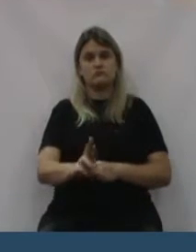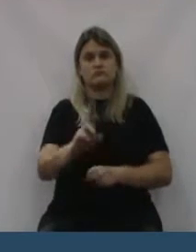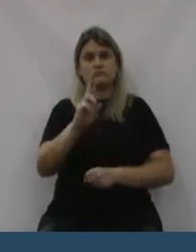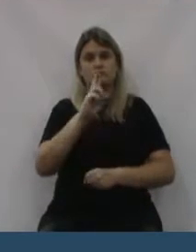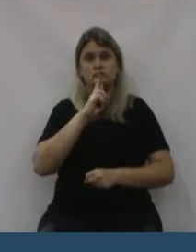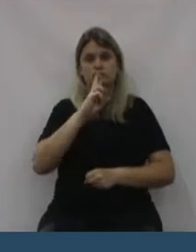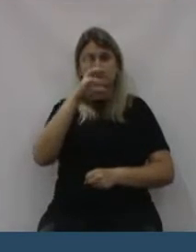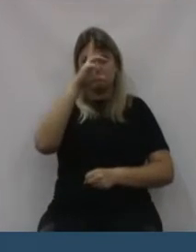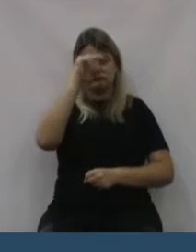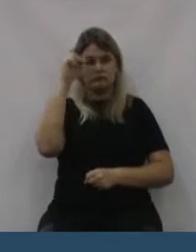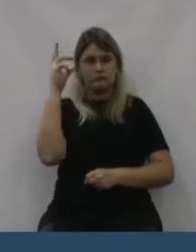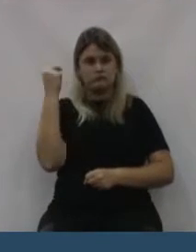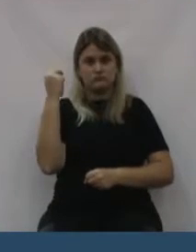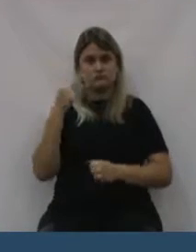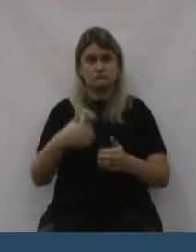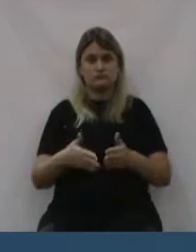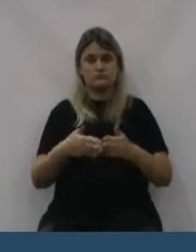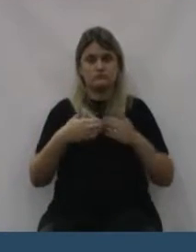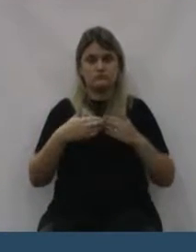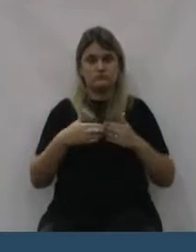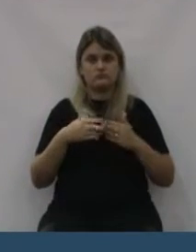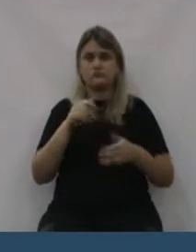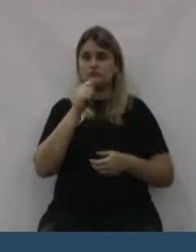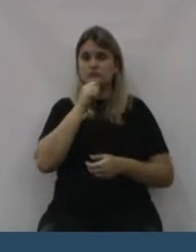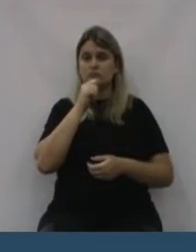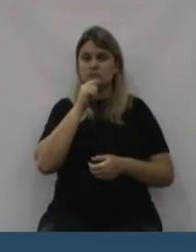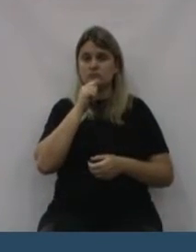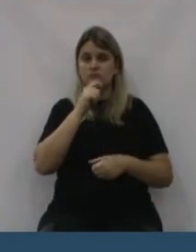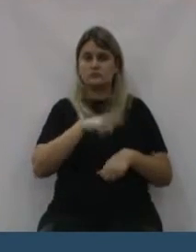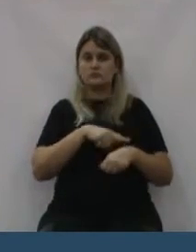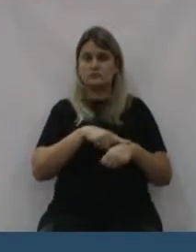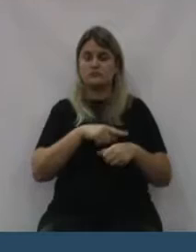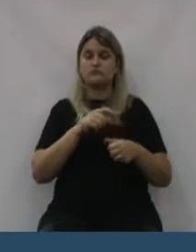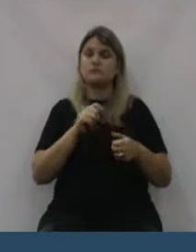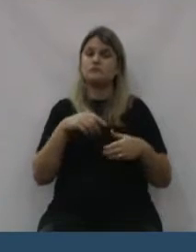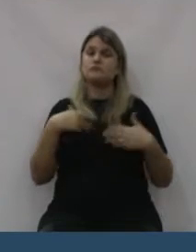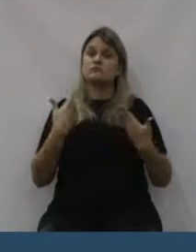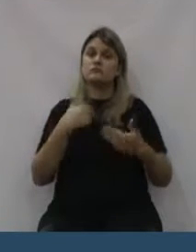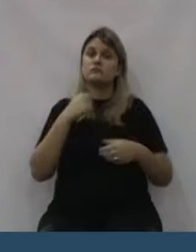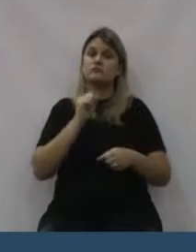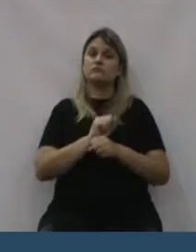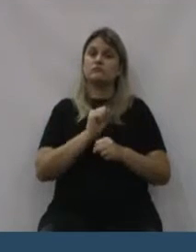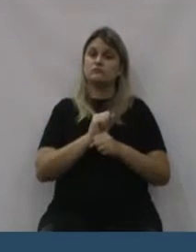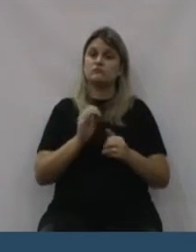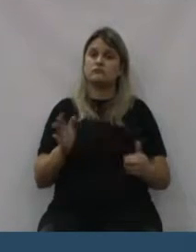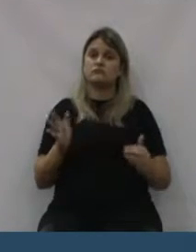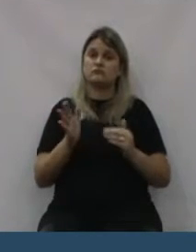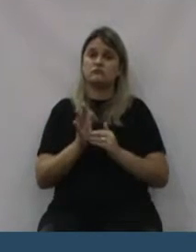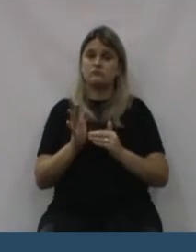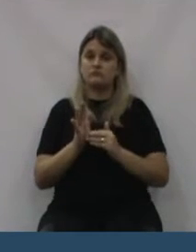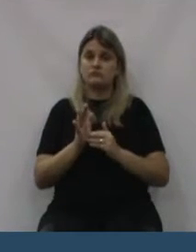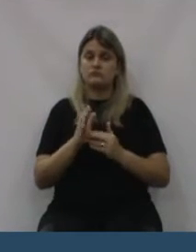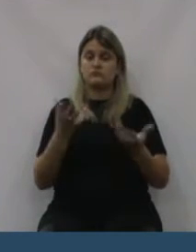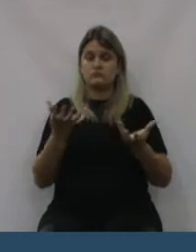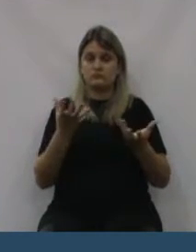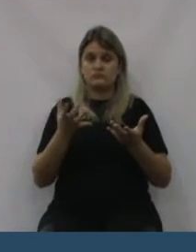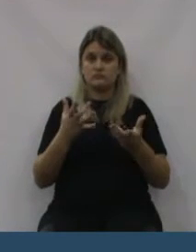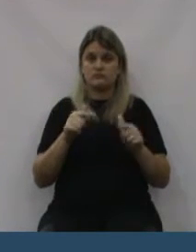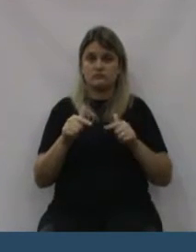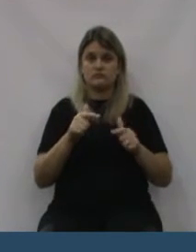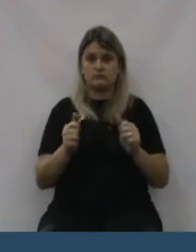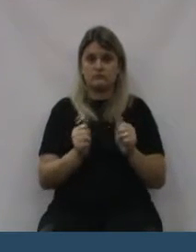Público Municipal, mas muitos são criados. Alguns falam em 150, outros falam em 200, outros falam em 100. Nós não temos uma